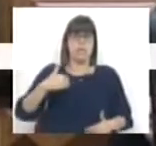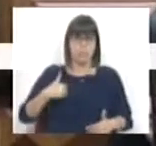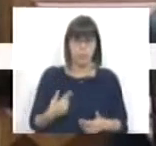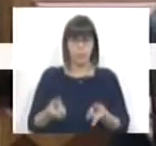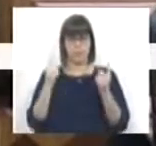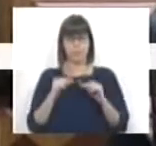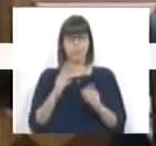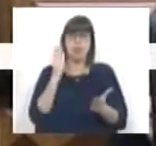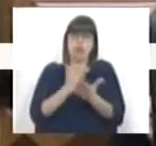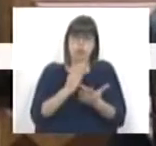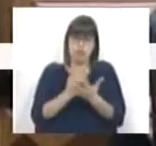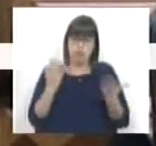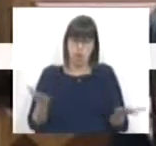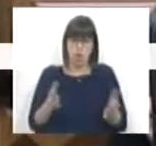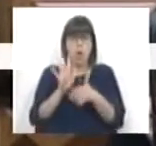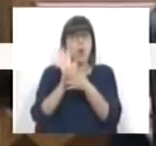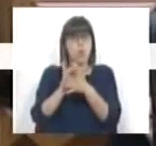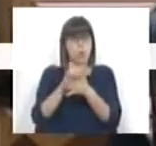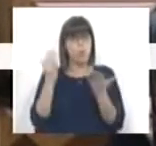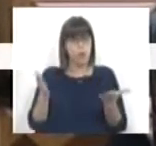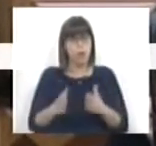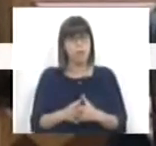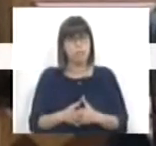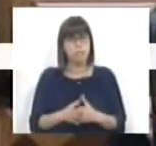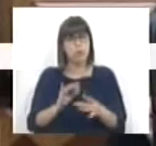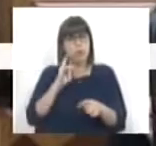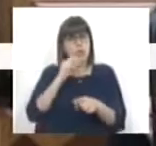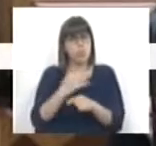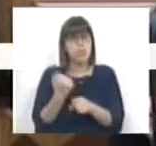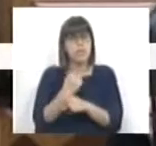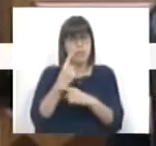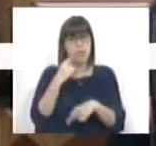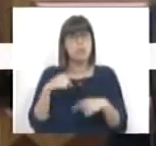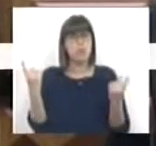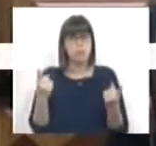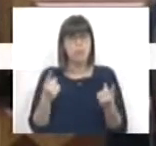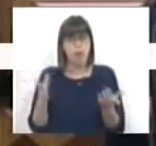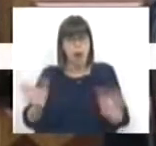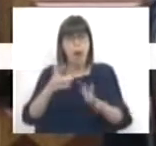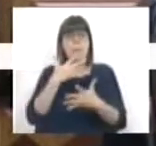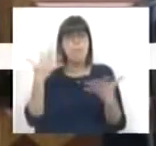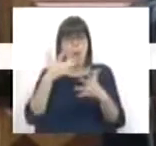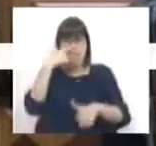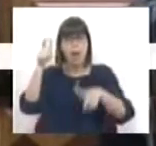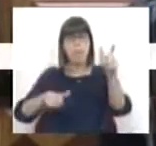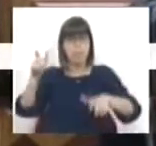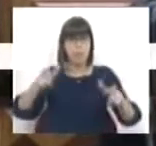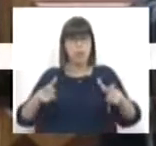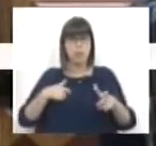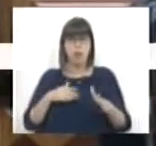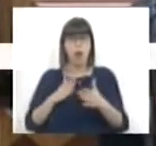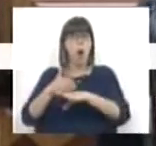saúde escolas de com raios de outros serviços públicos privando uma parte importante dos nossos